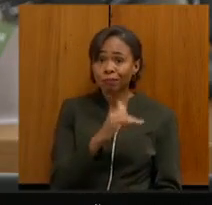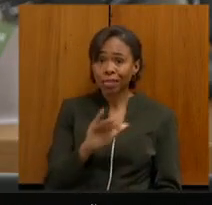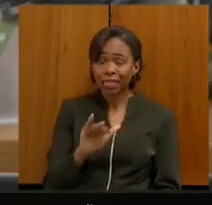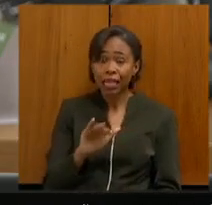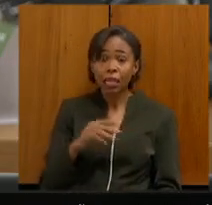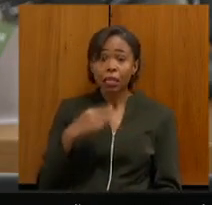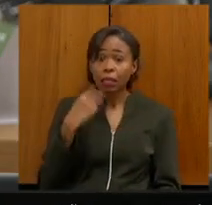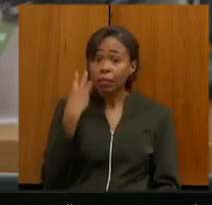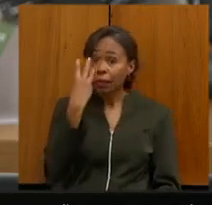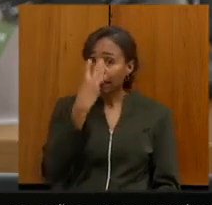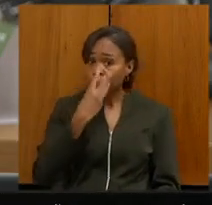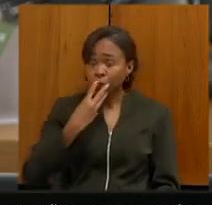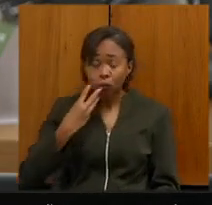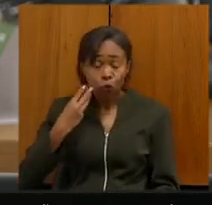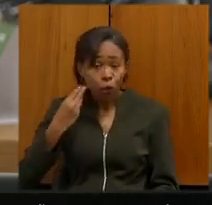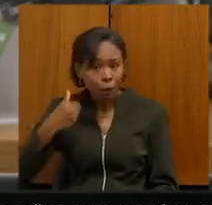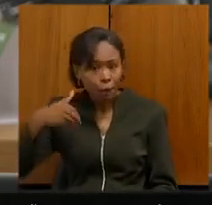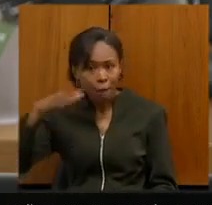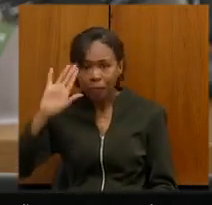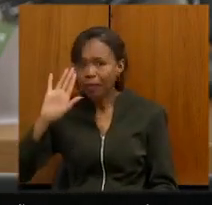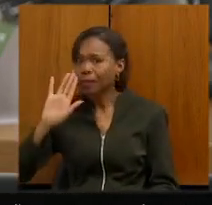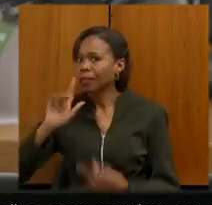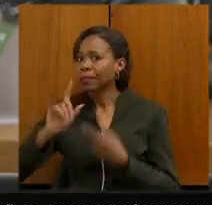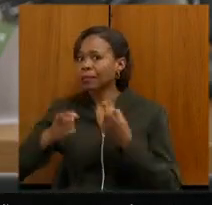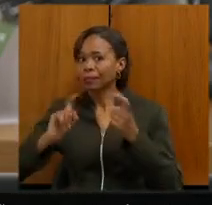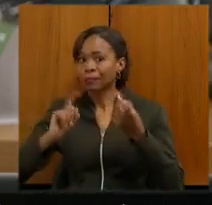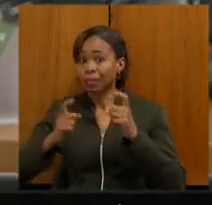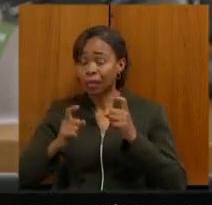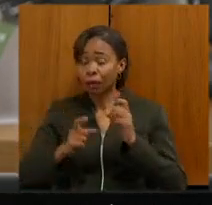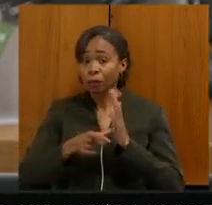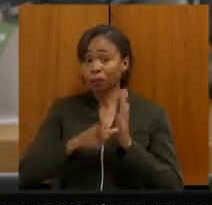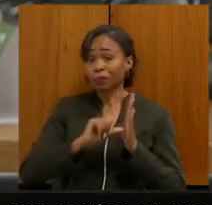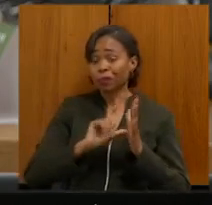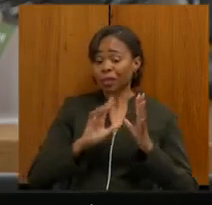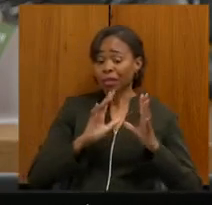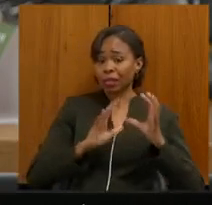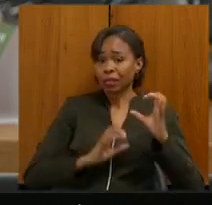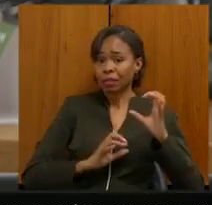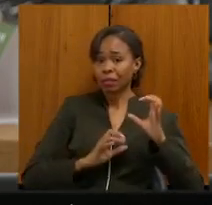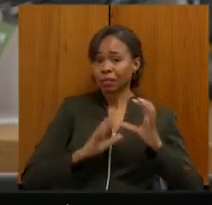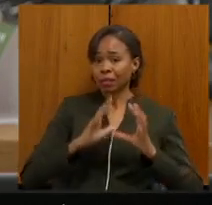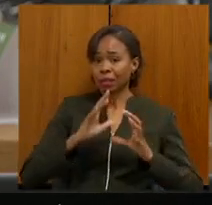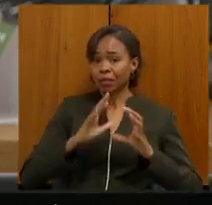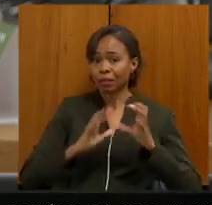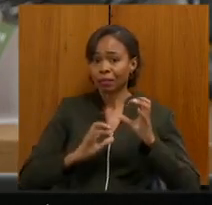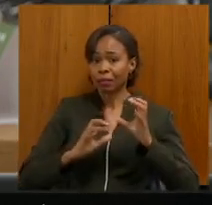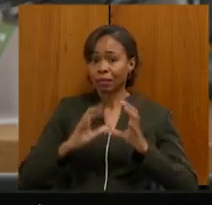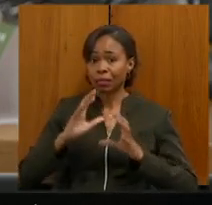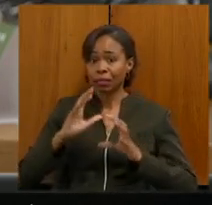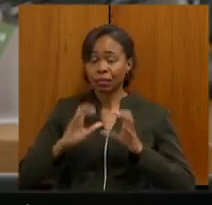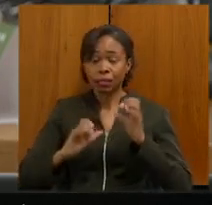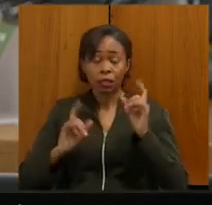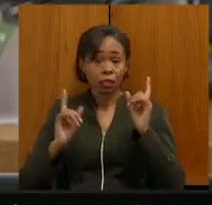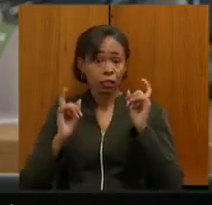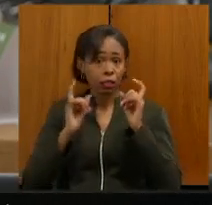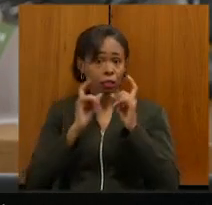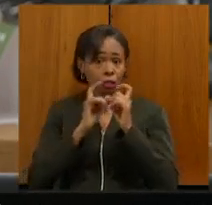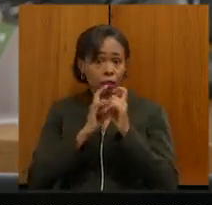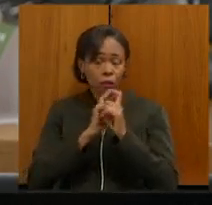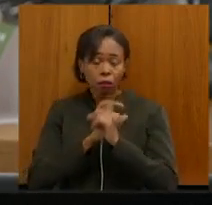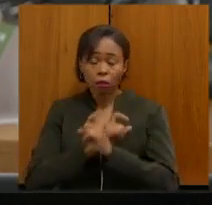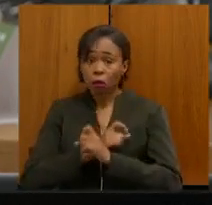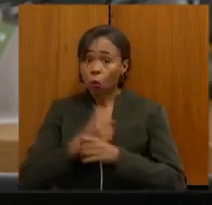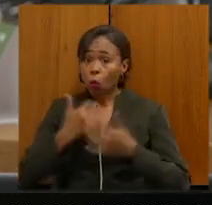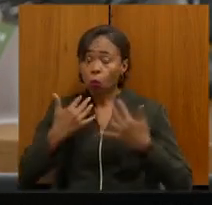os é né sem o que já é difícil violador tenso vai